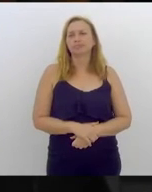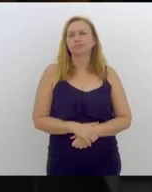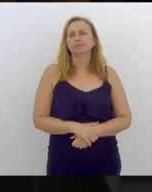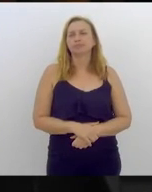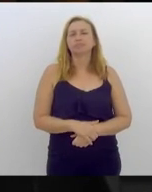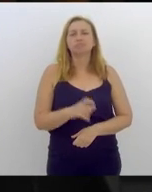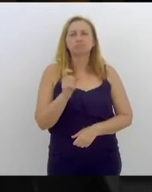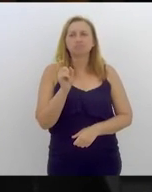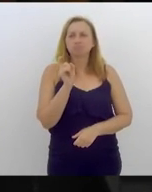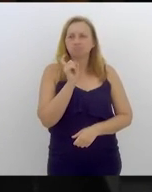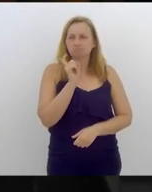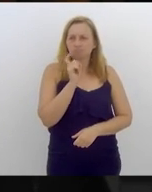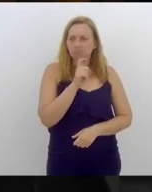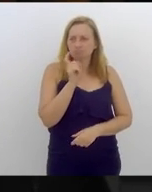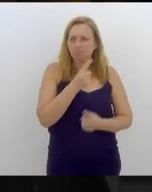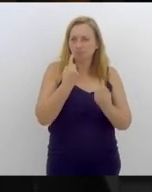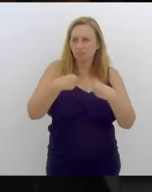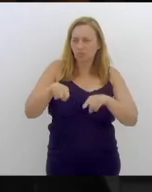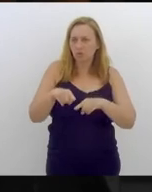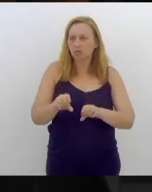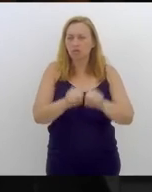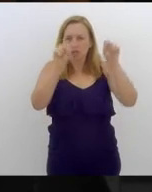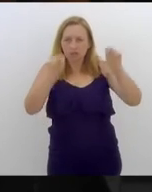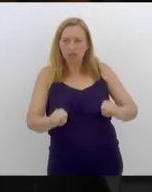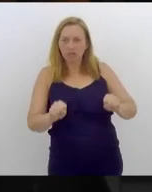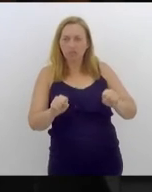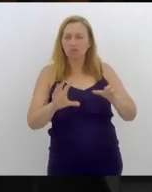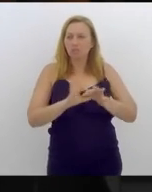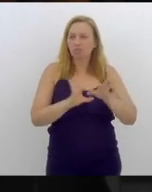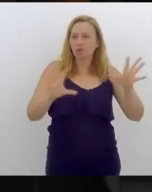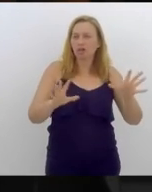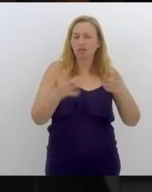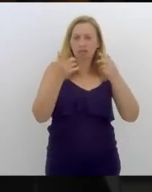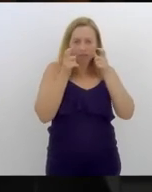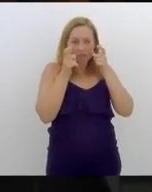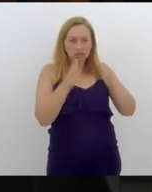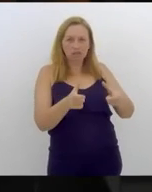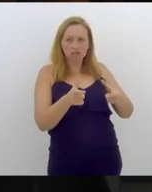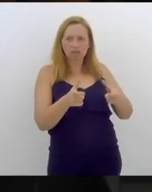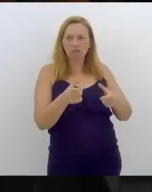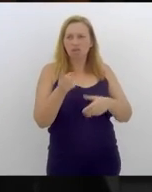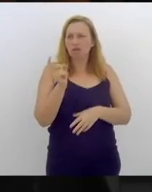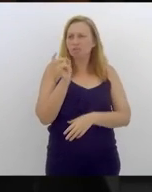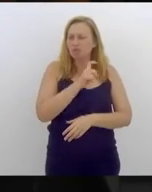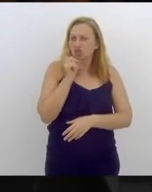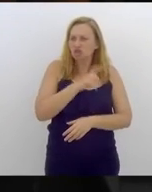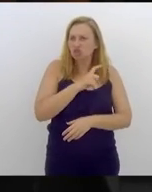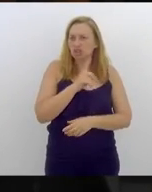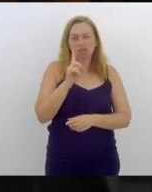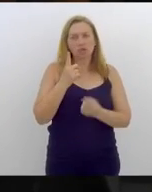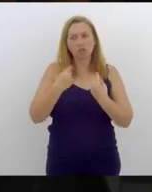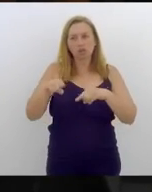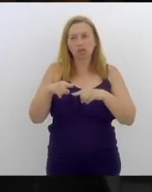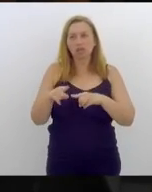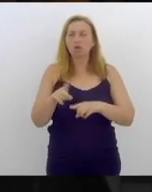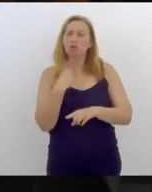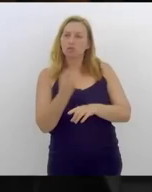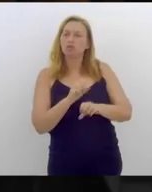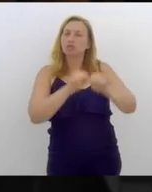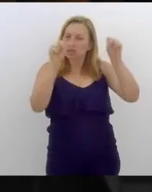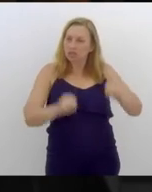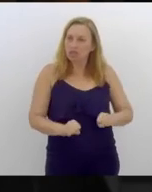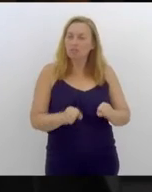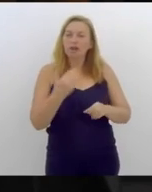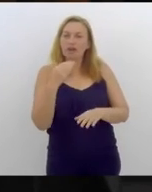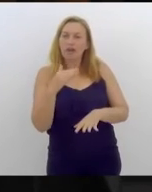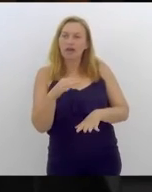mentiras contra o nosso sistema democrático eu chamo a atenção que são mentiras não são críticas porque o nosso sistema democrático é falho sim